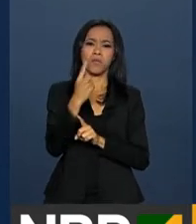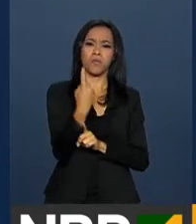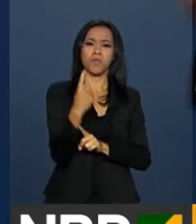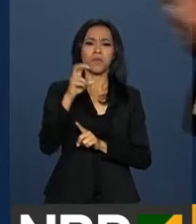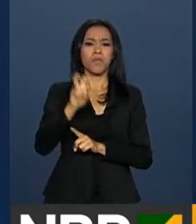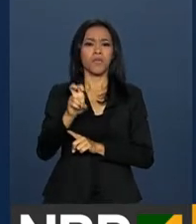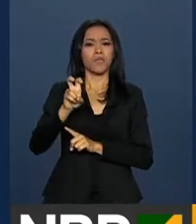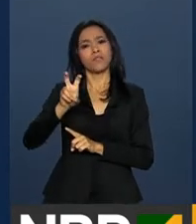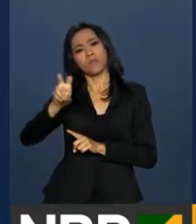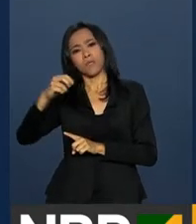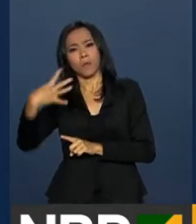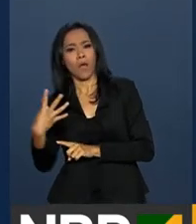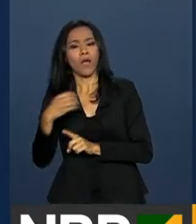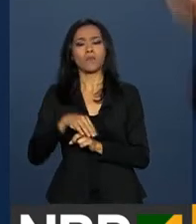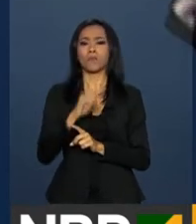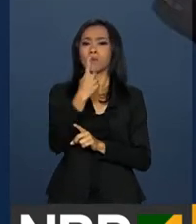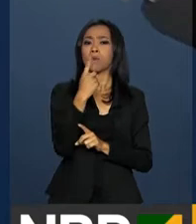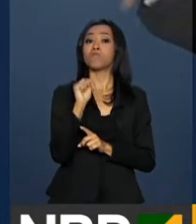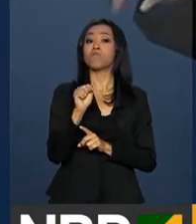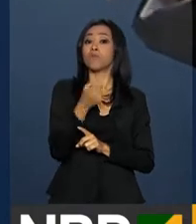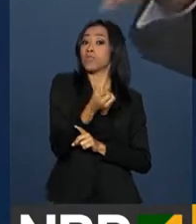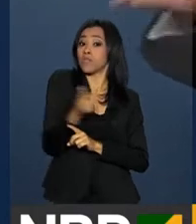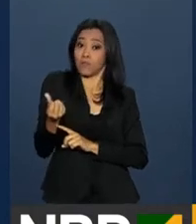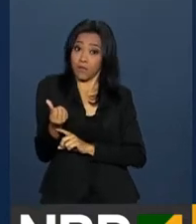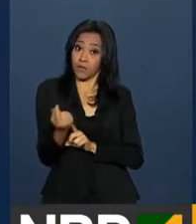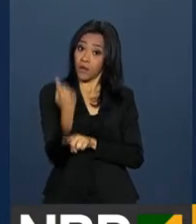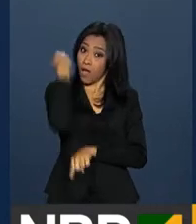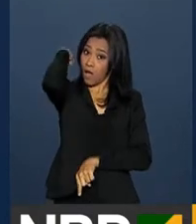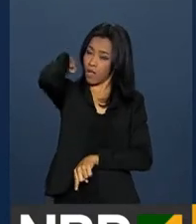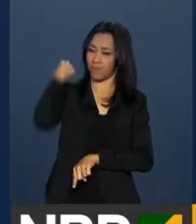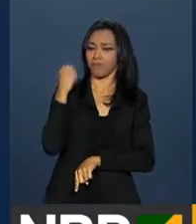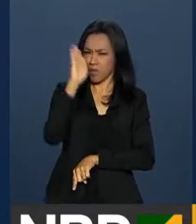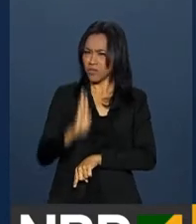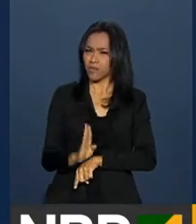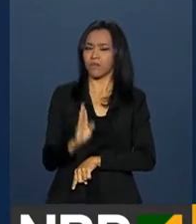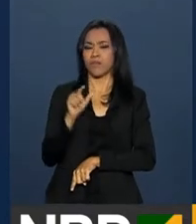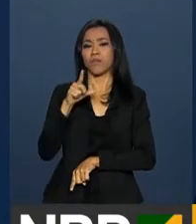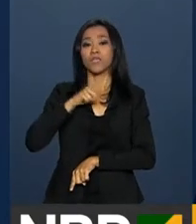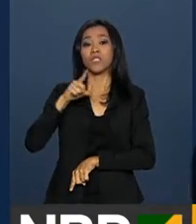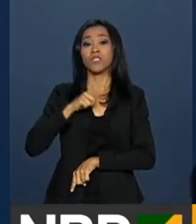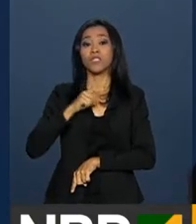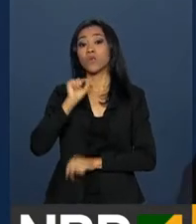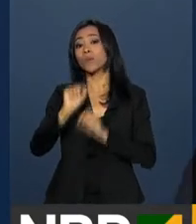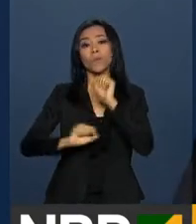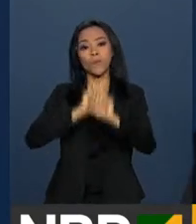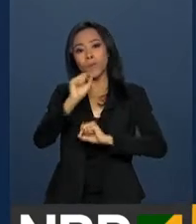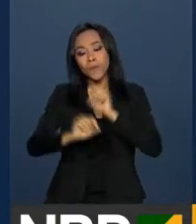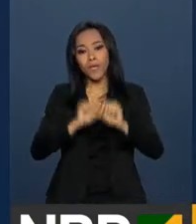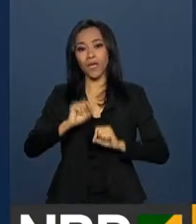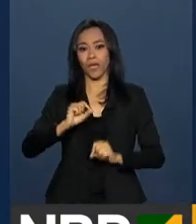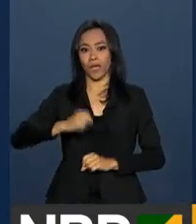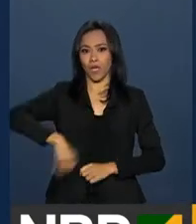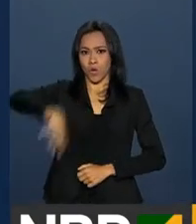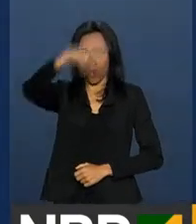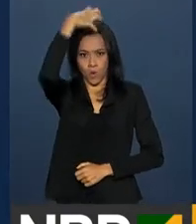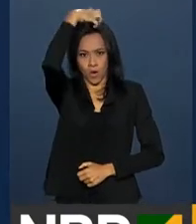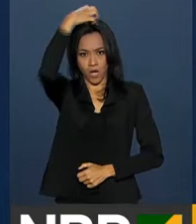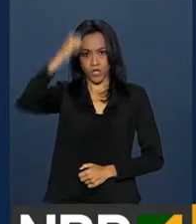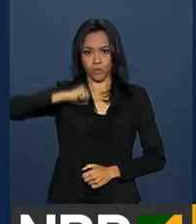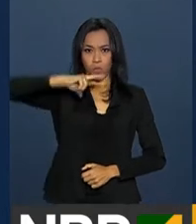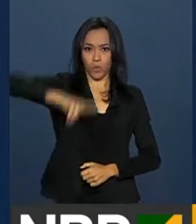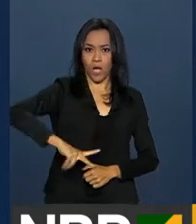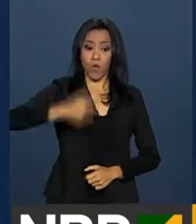1554, 1600, quando vigoravam no Brasil as chamadas ordenações do reino português. Nós